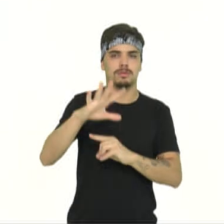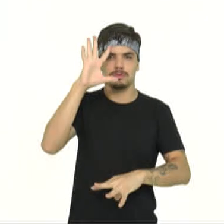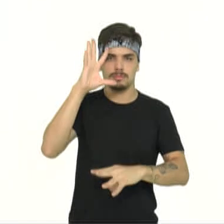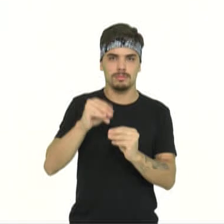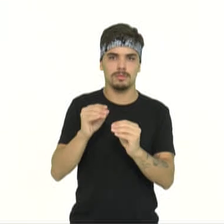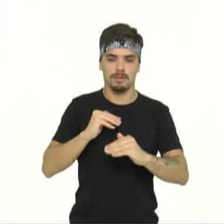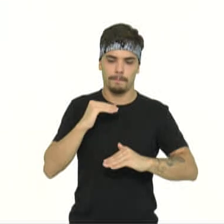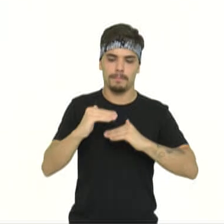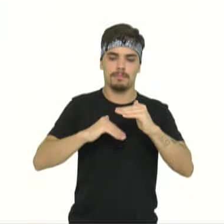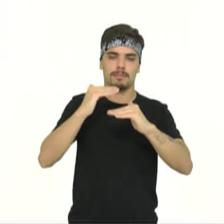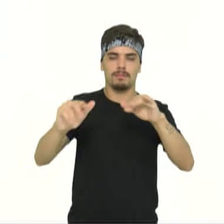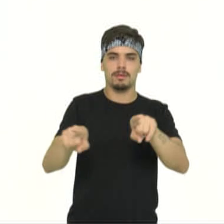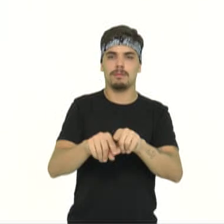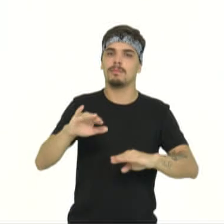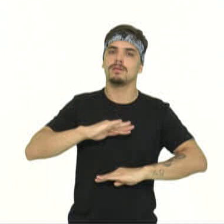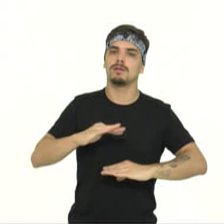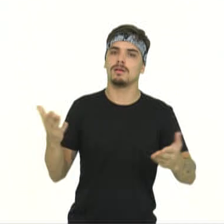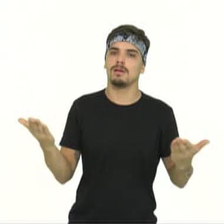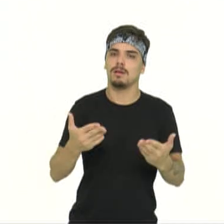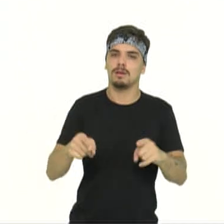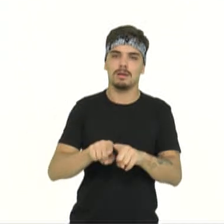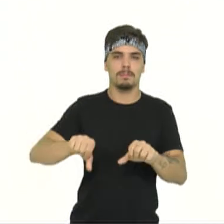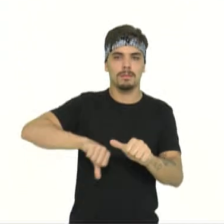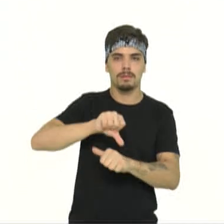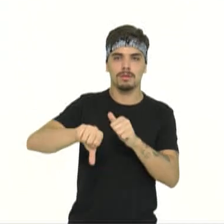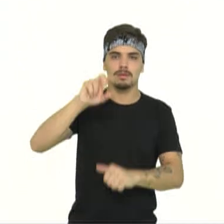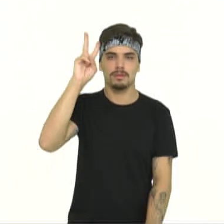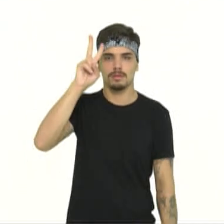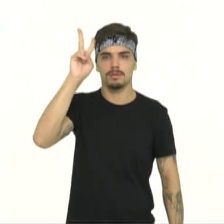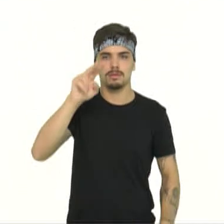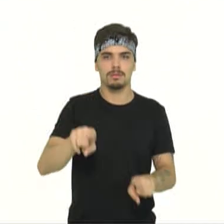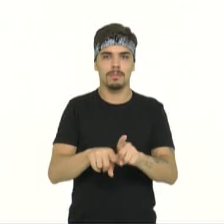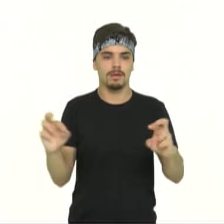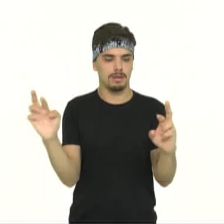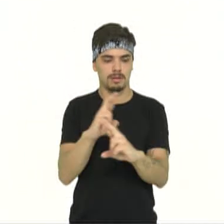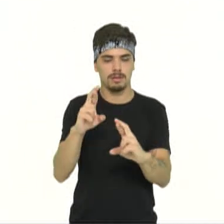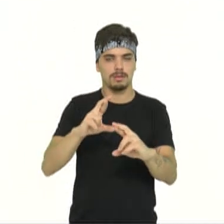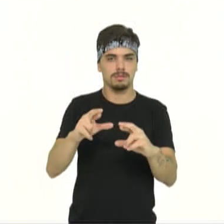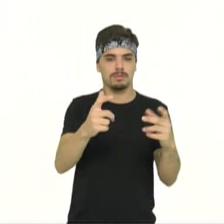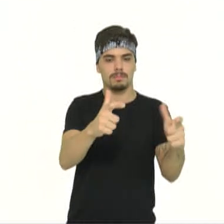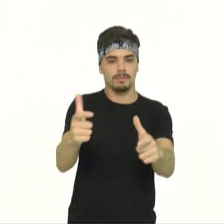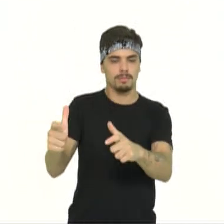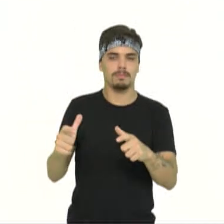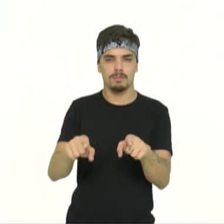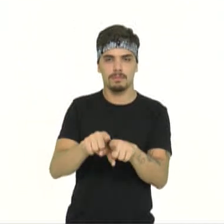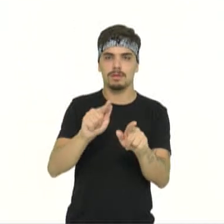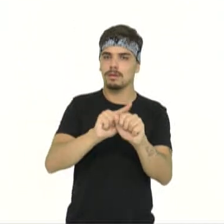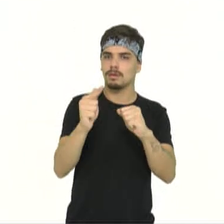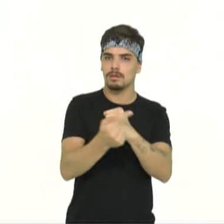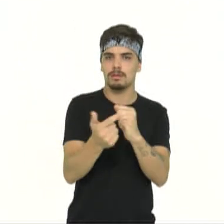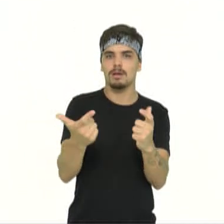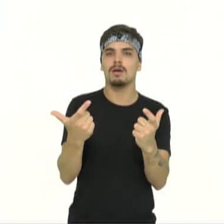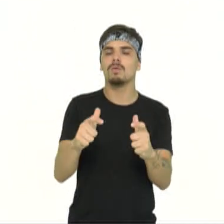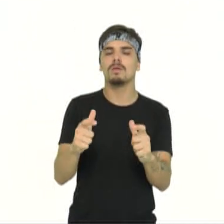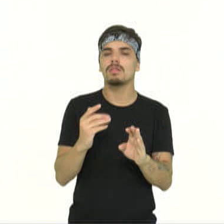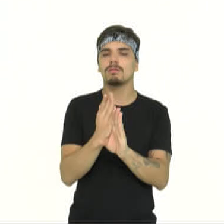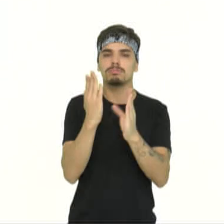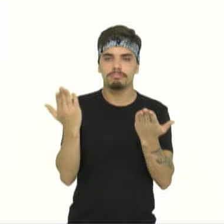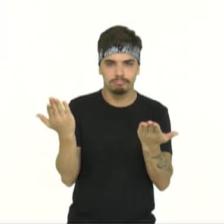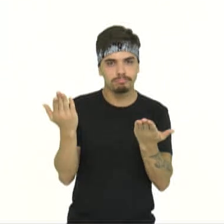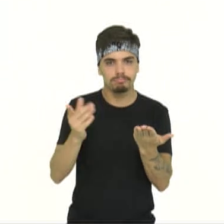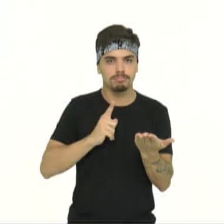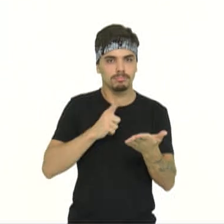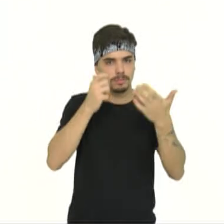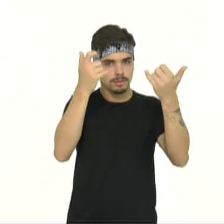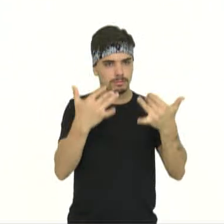evolução, sua situação atual, sua mudança histórica e suas relações espaciais geograficamente localizadas.